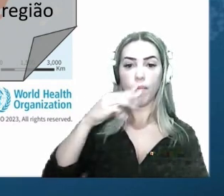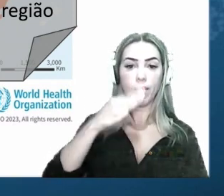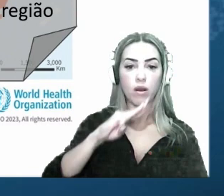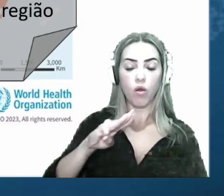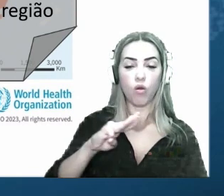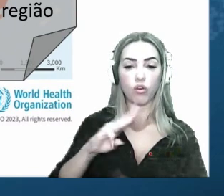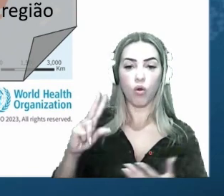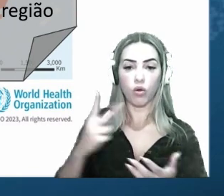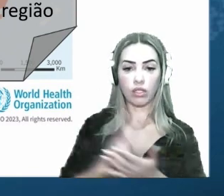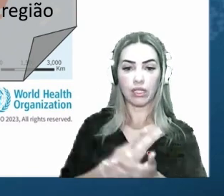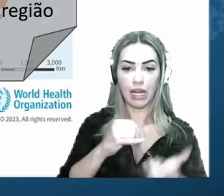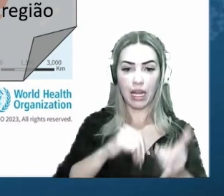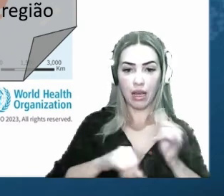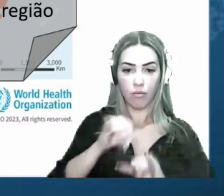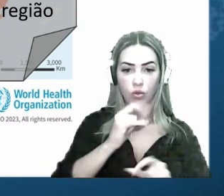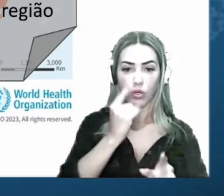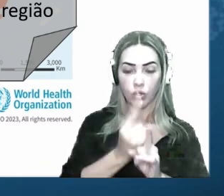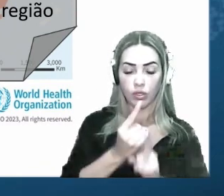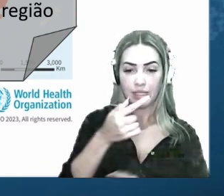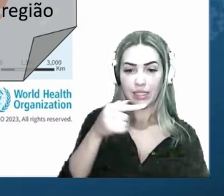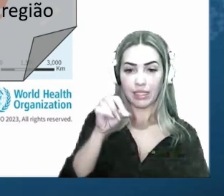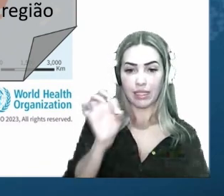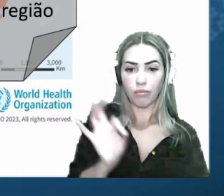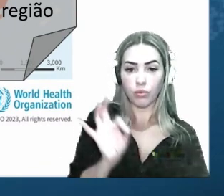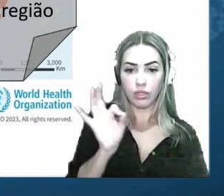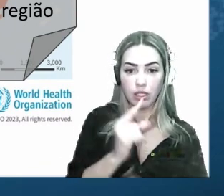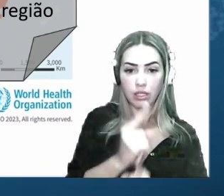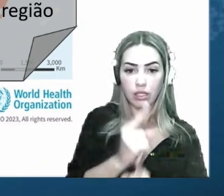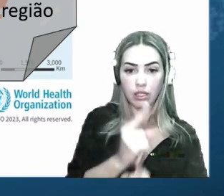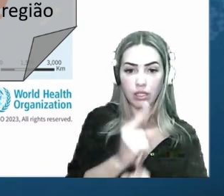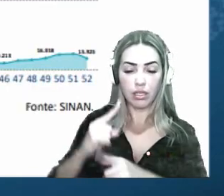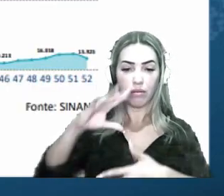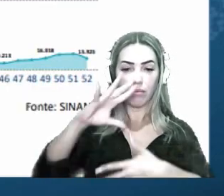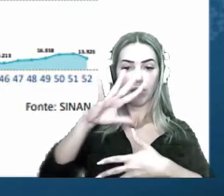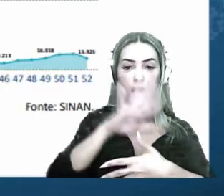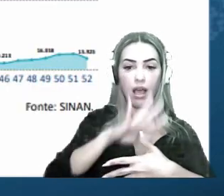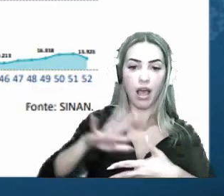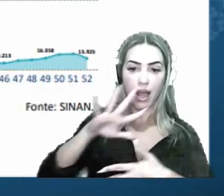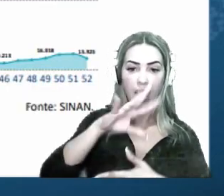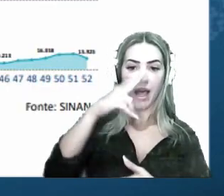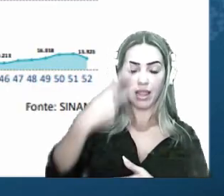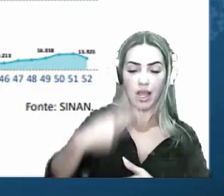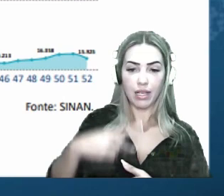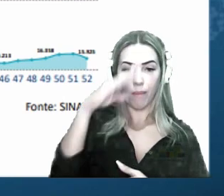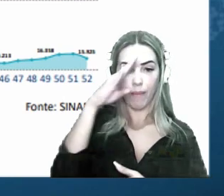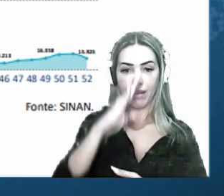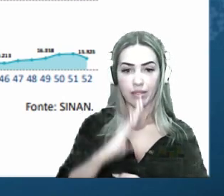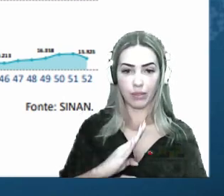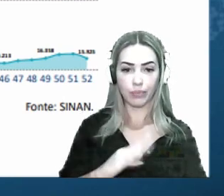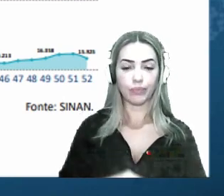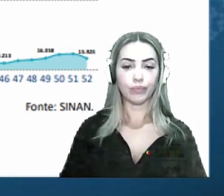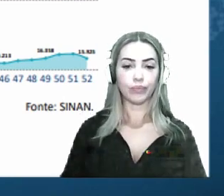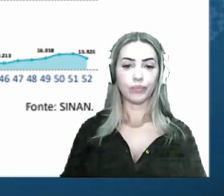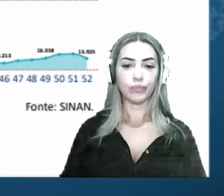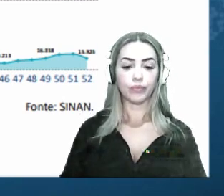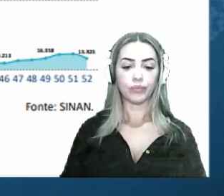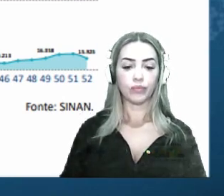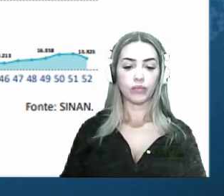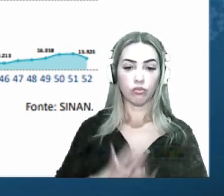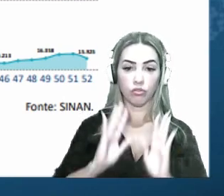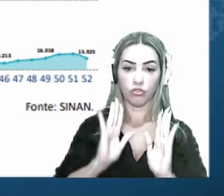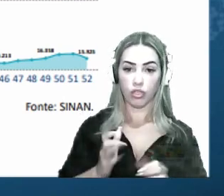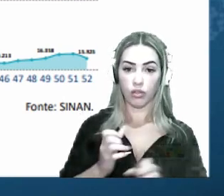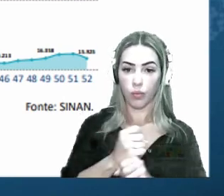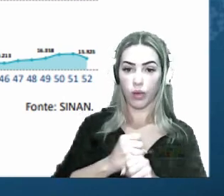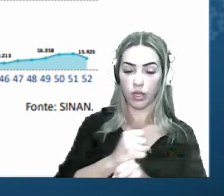laboratorial feita e 70% dos casos das Américas aqui no Brasil. Já o ano de